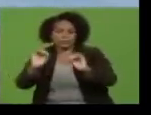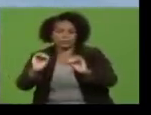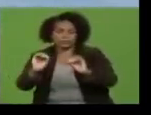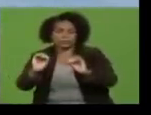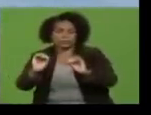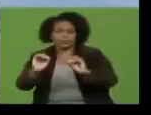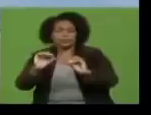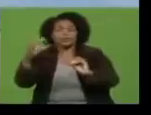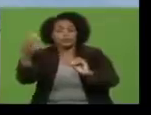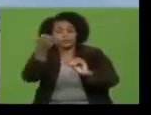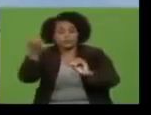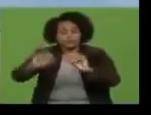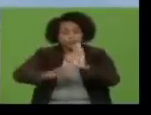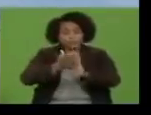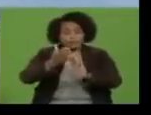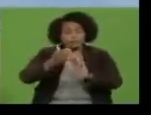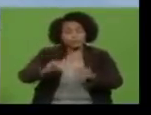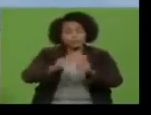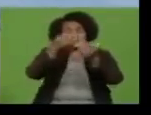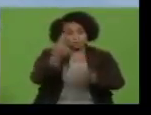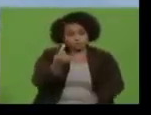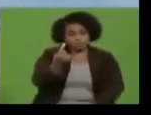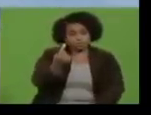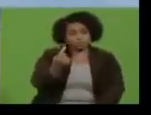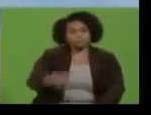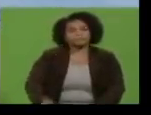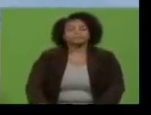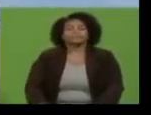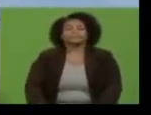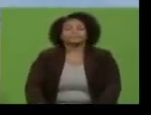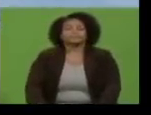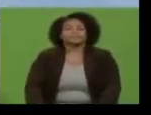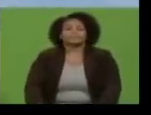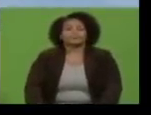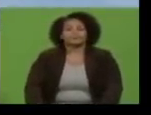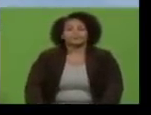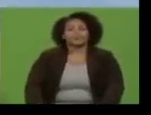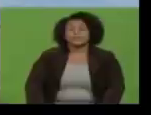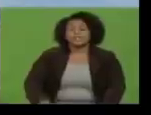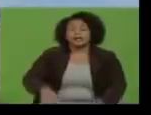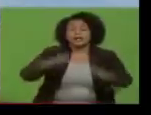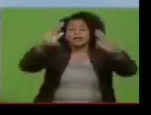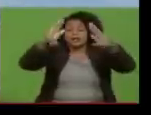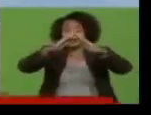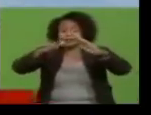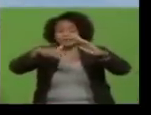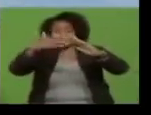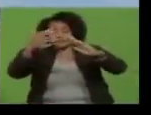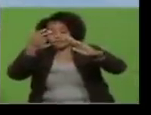plenamente a partir do dia 1. Retomada dos cinemas,